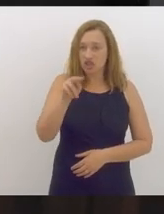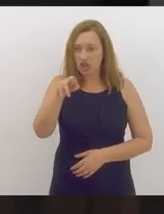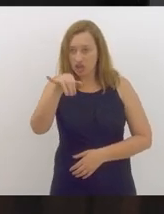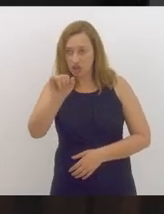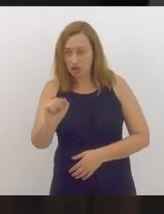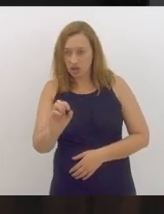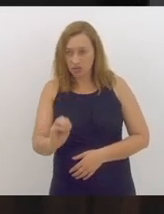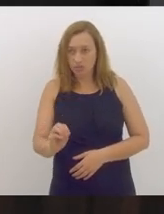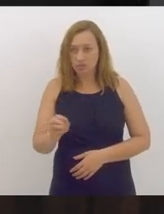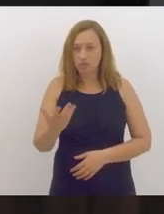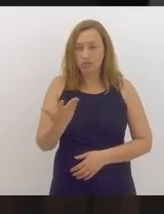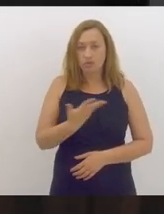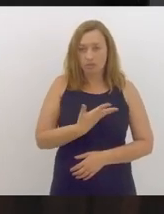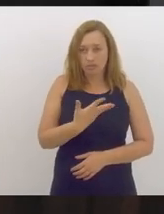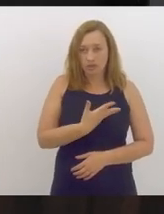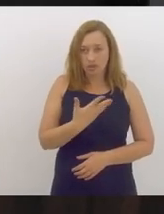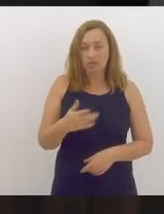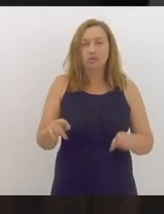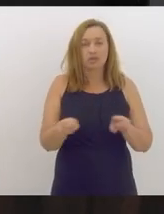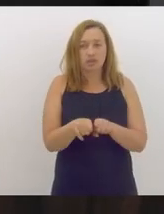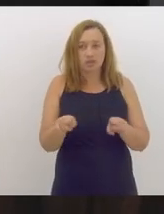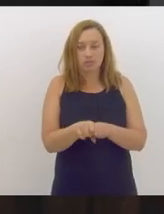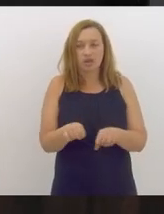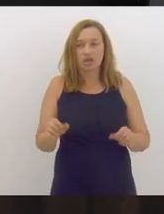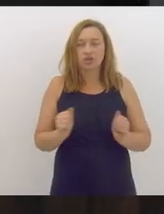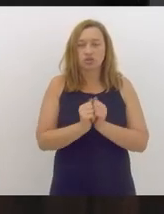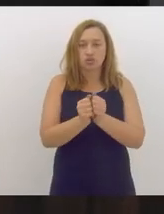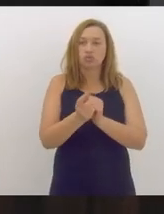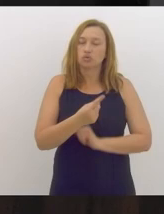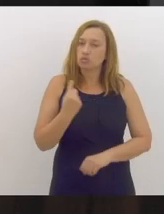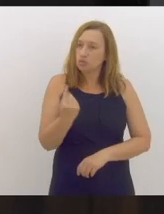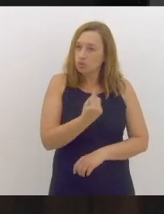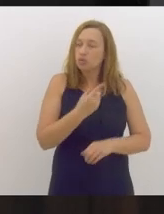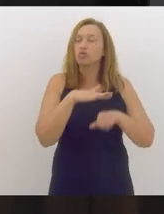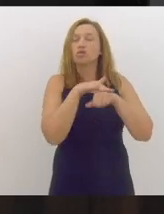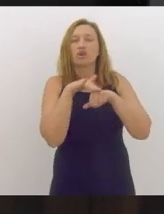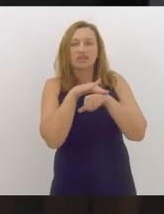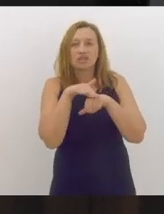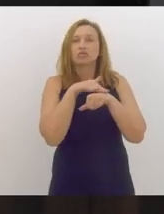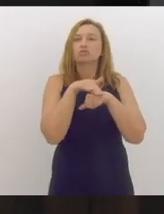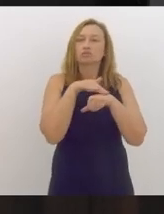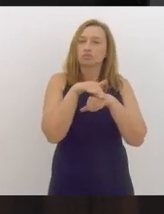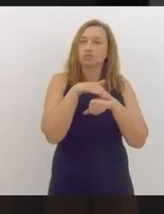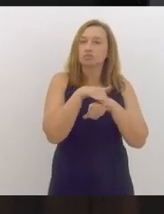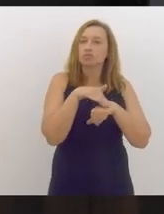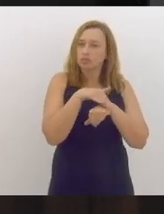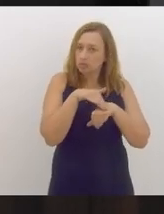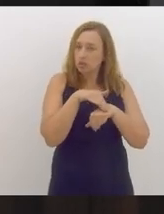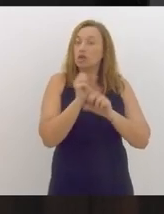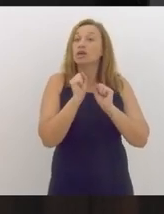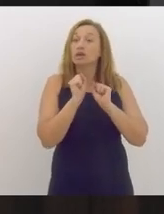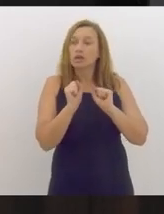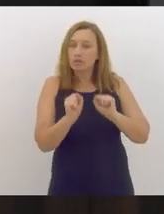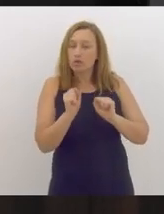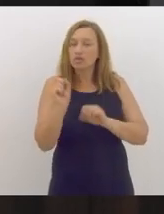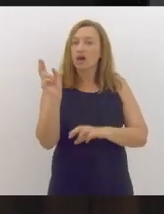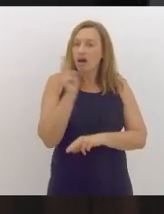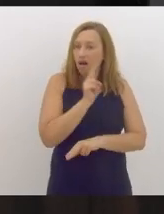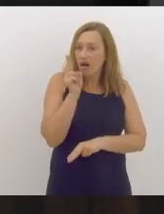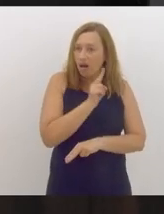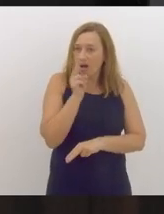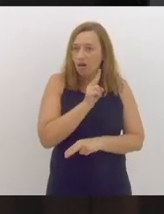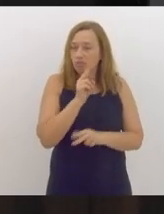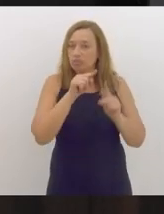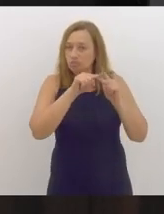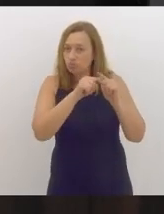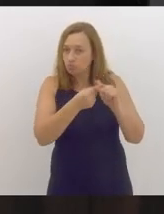meu xará, que também prontamente esteve conosco aqui já conversando para que a gente possa o mais rápido possível